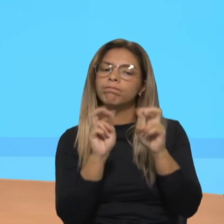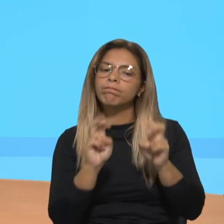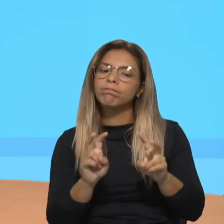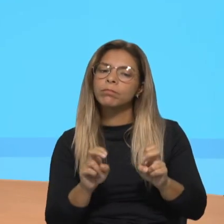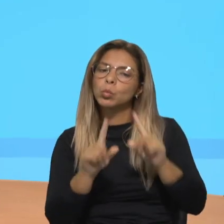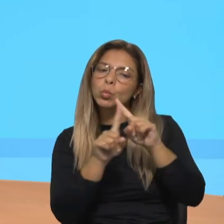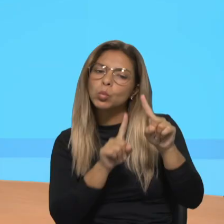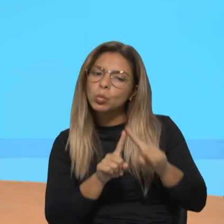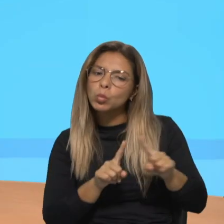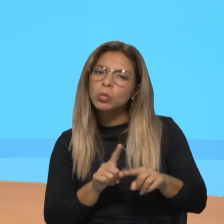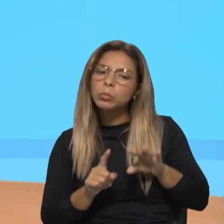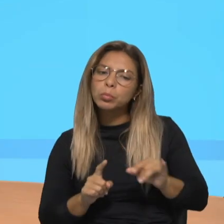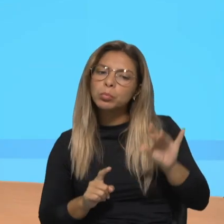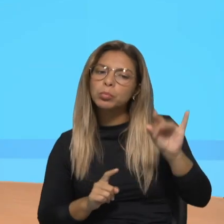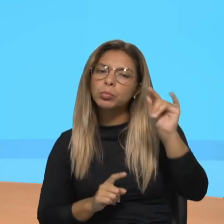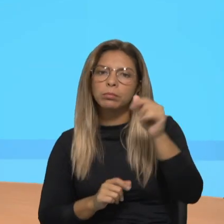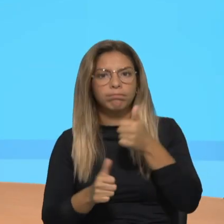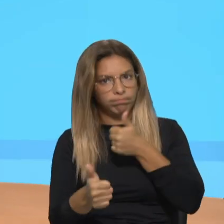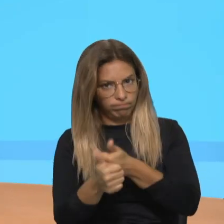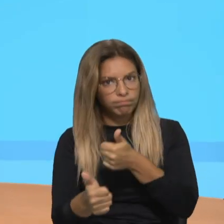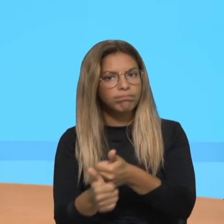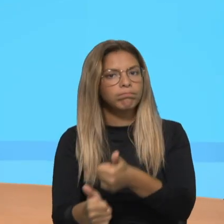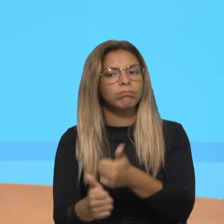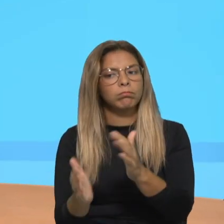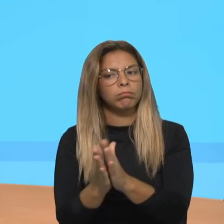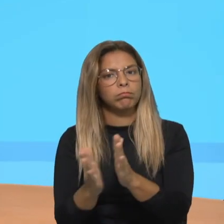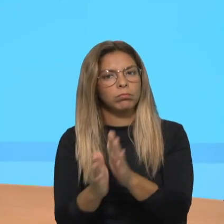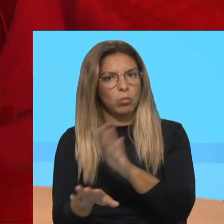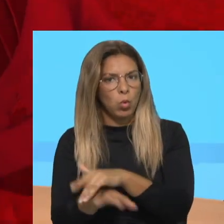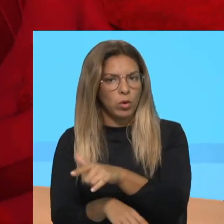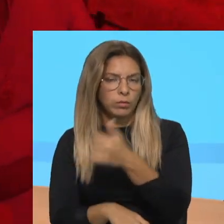onde persiste a perseguição por motivos religiosos.